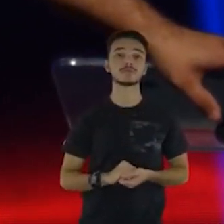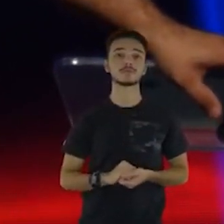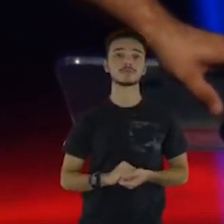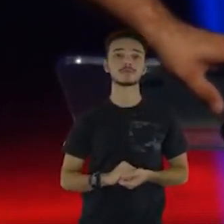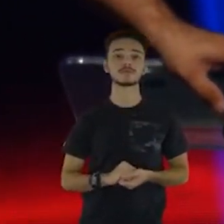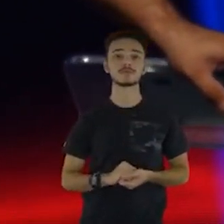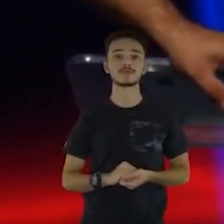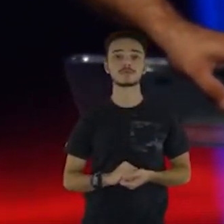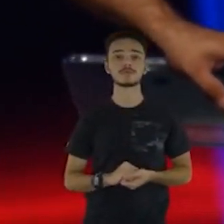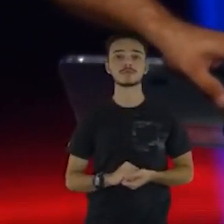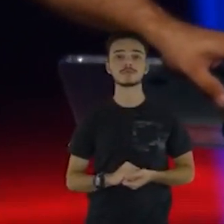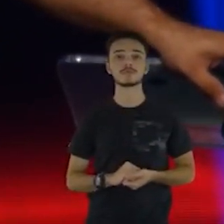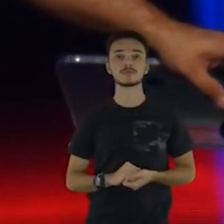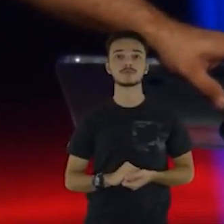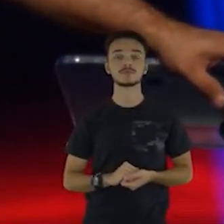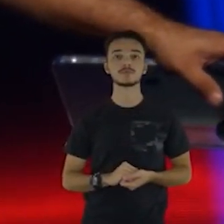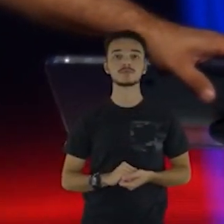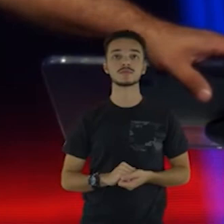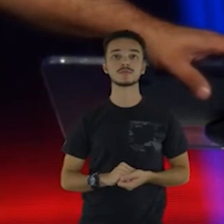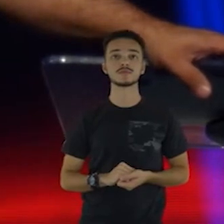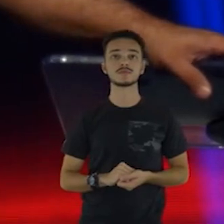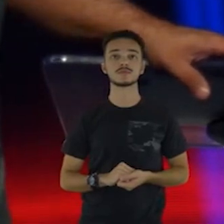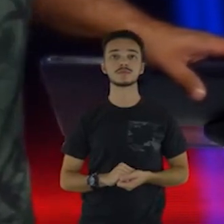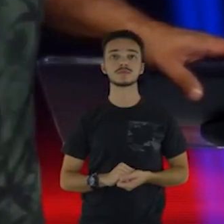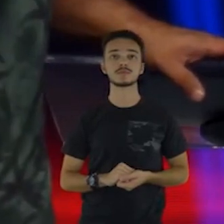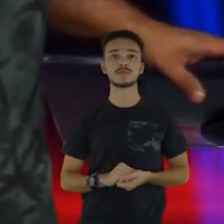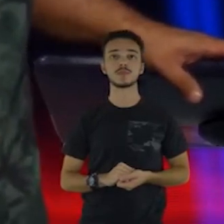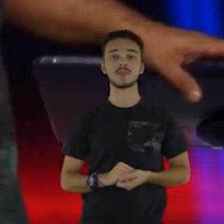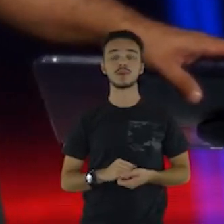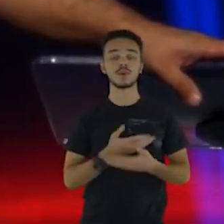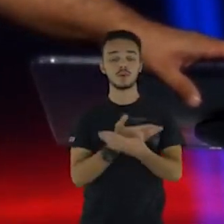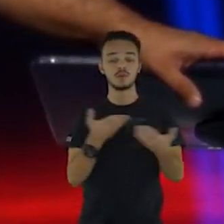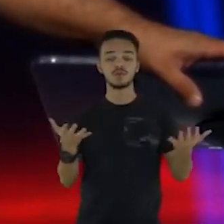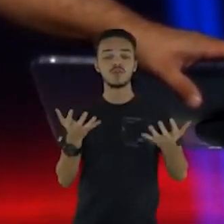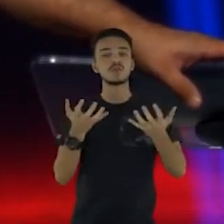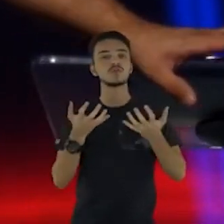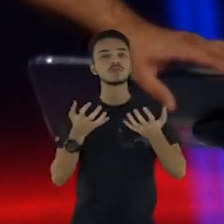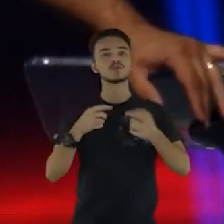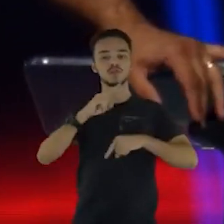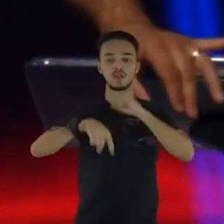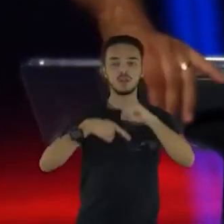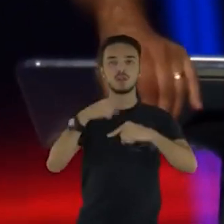você quer ser influente, você quer ser bem sucedido,